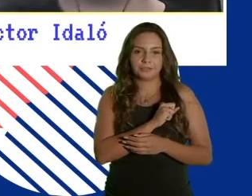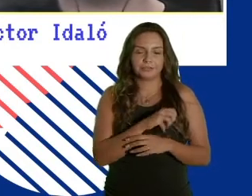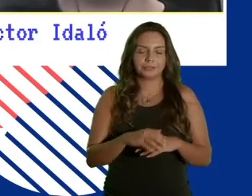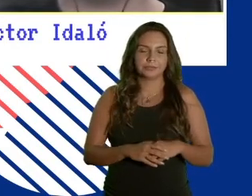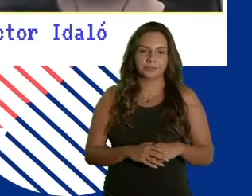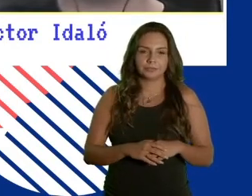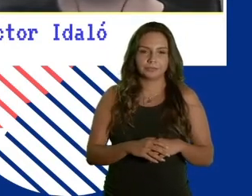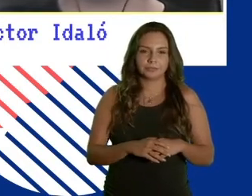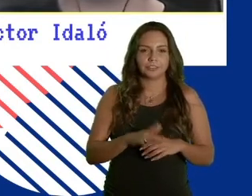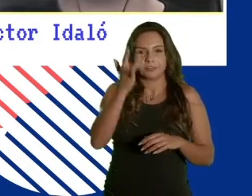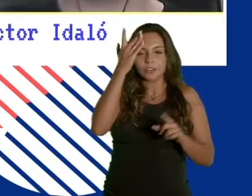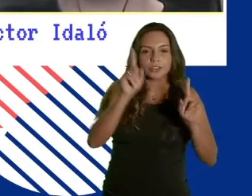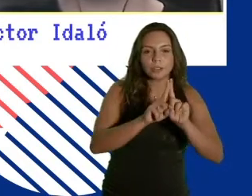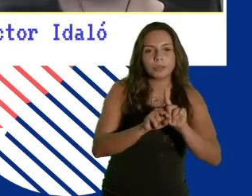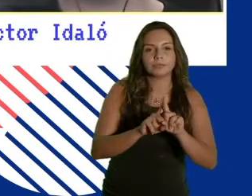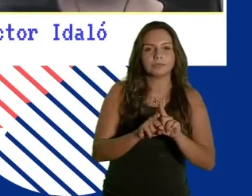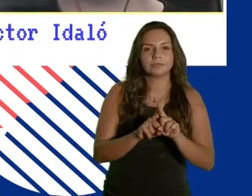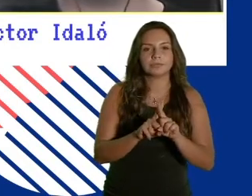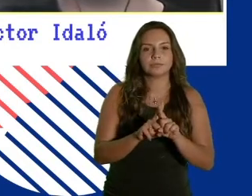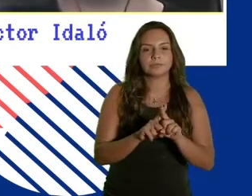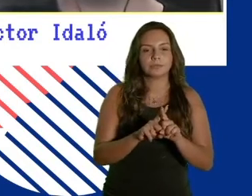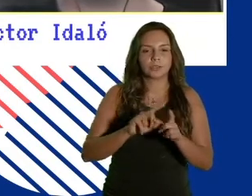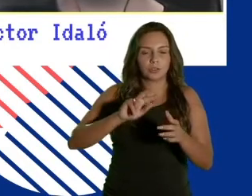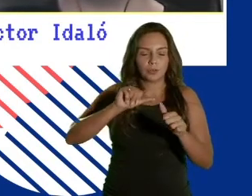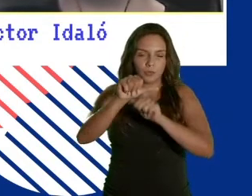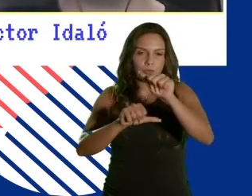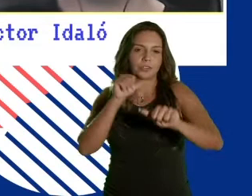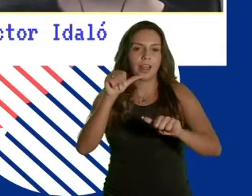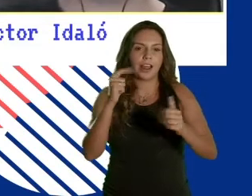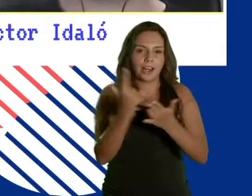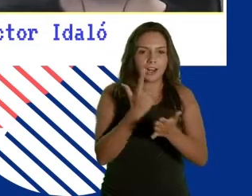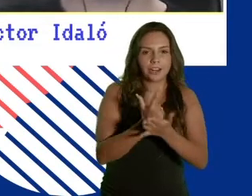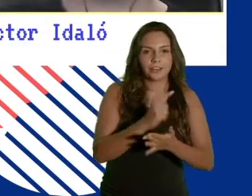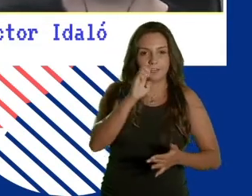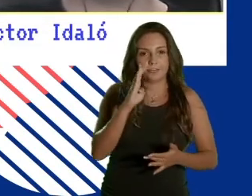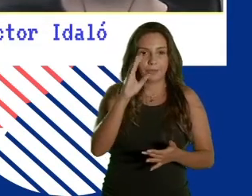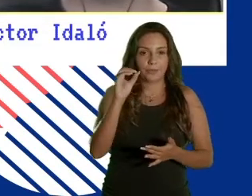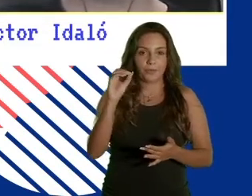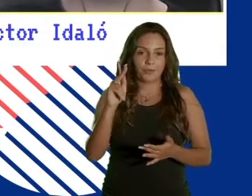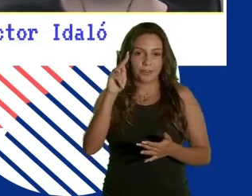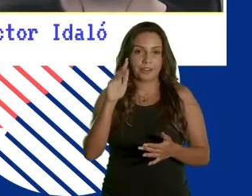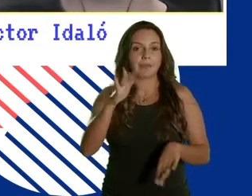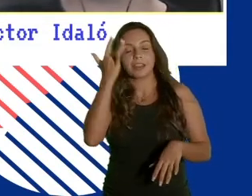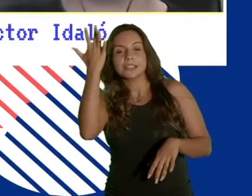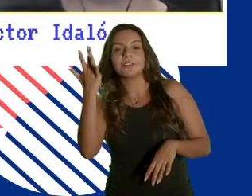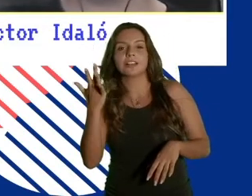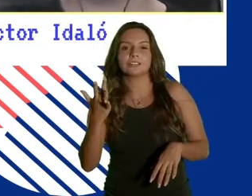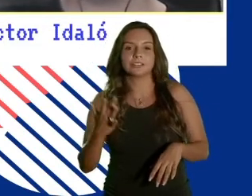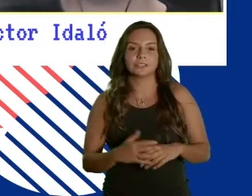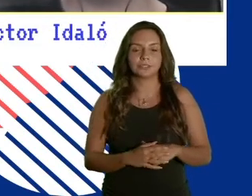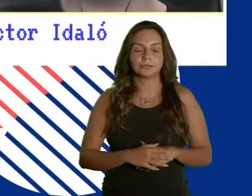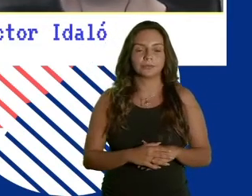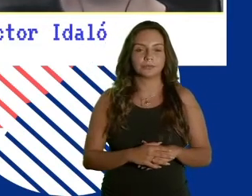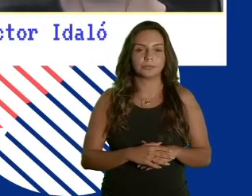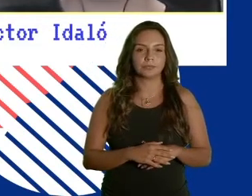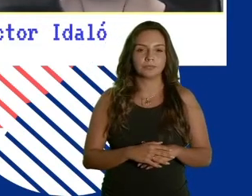nos facilitou bastante quando eu decidi converter o livro em e-book, porque é mais fácil de consumir, principalmente